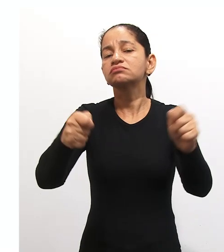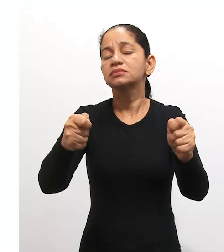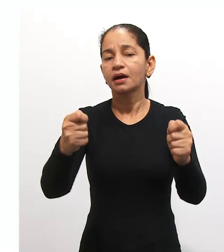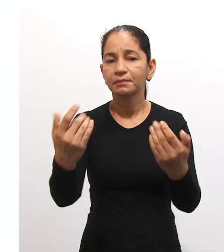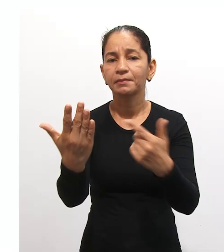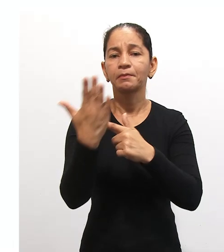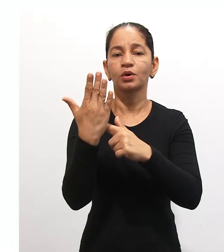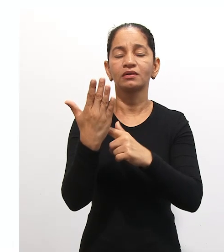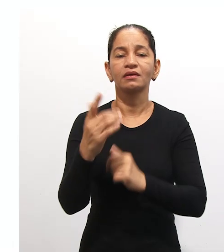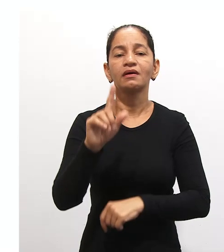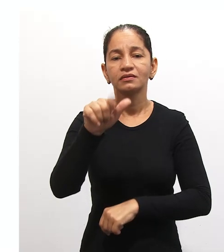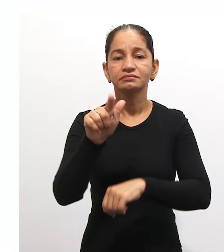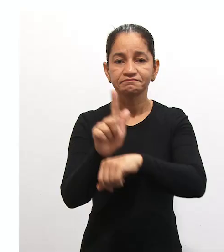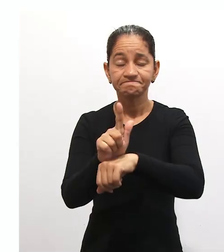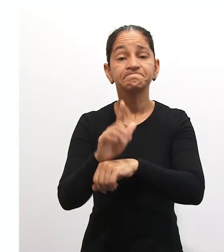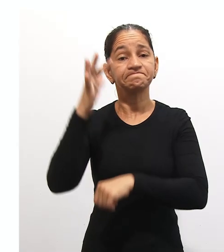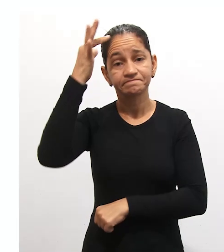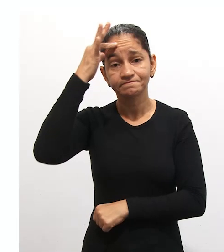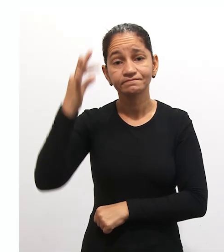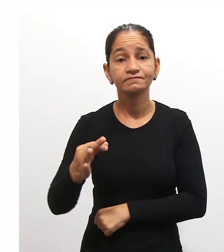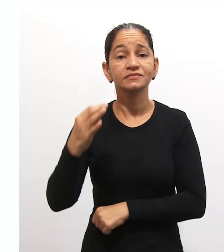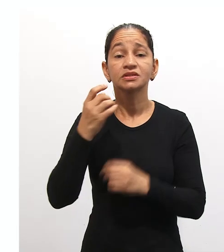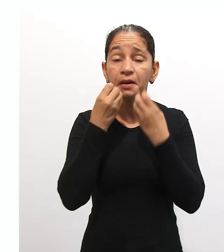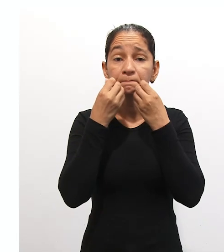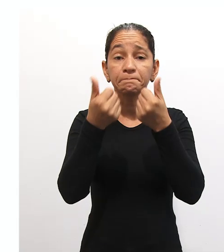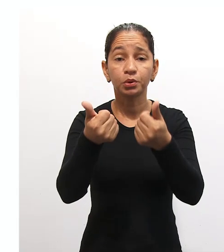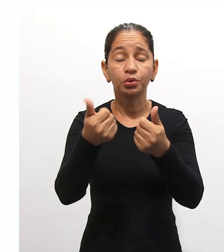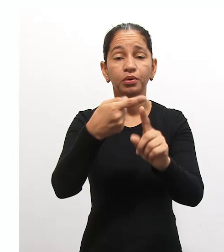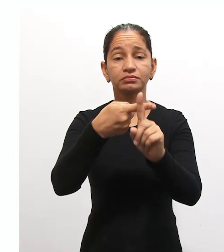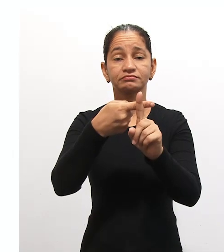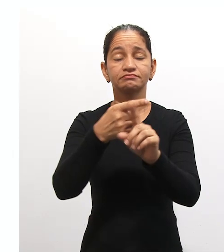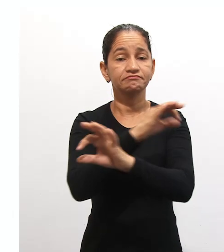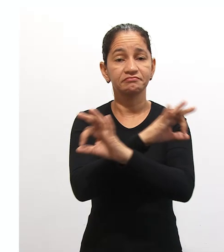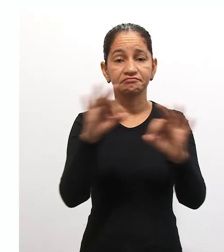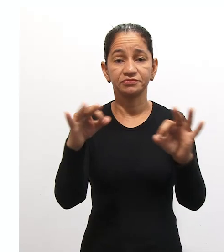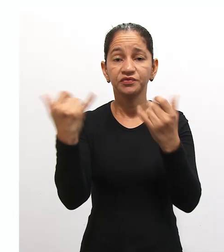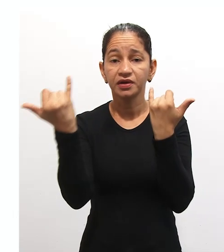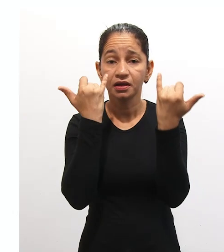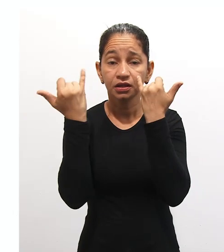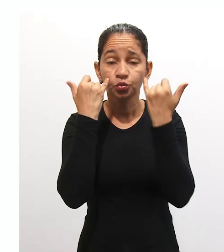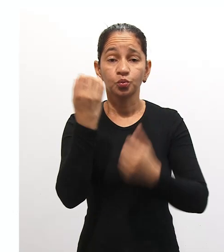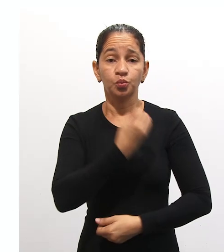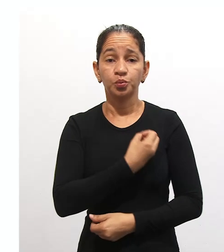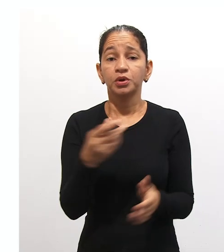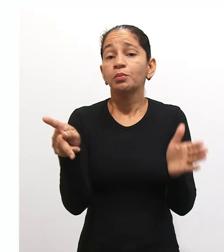suporte a esse tipo de decisão com base em dados concretos.